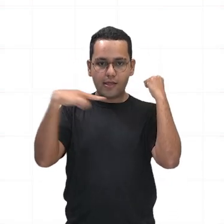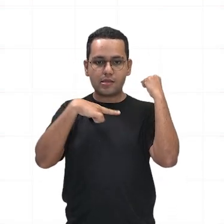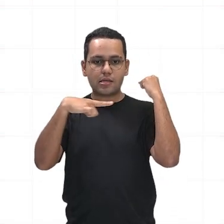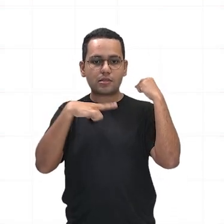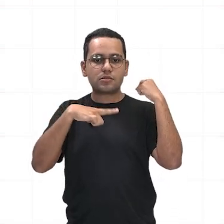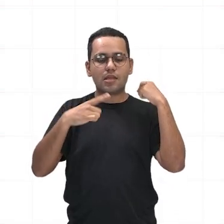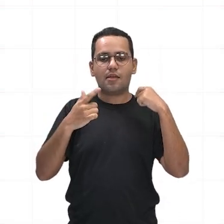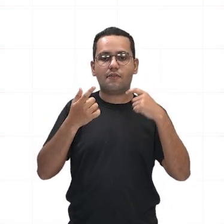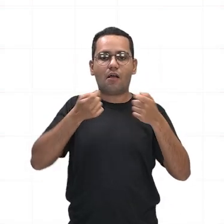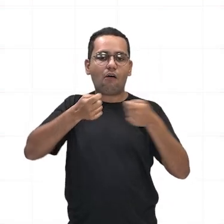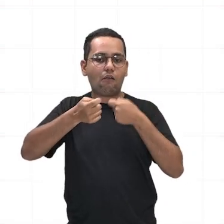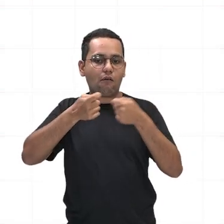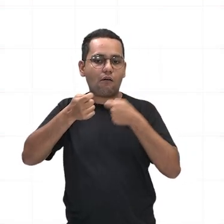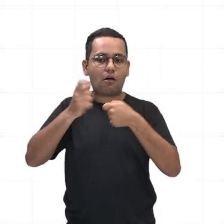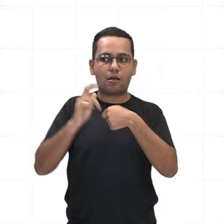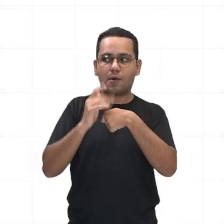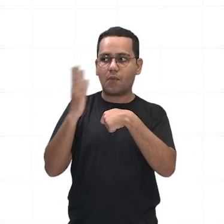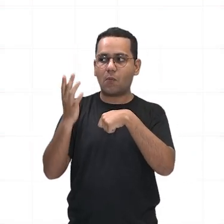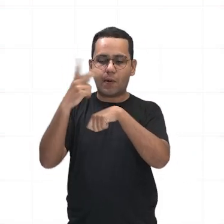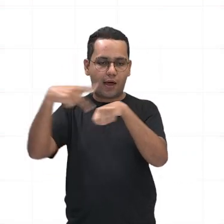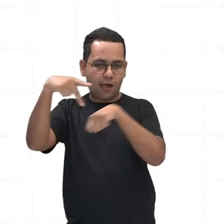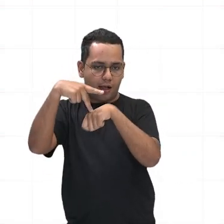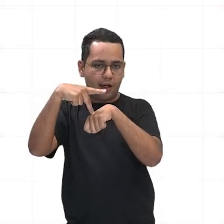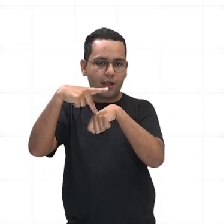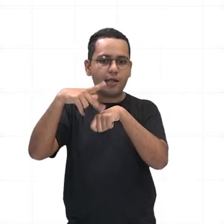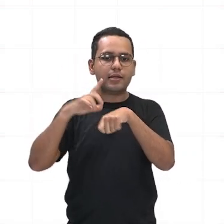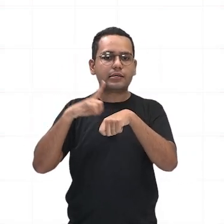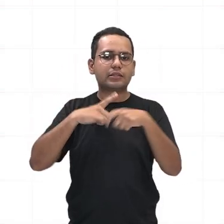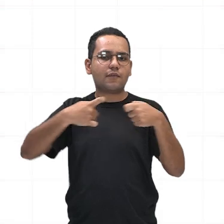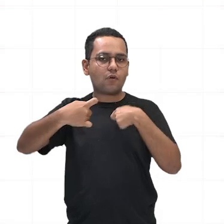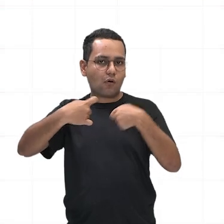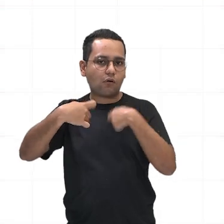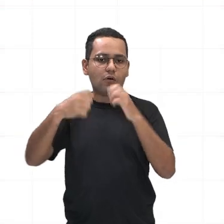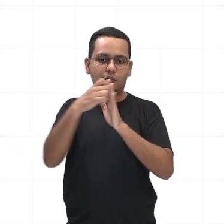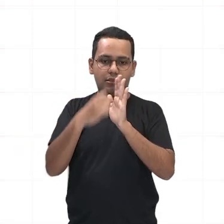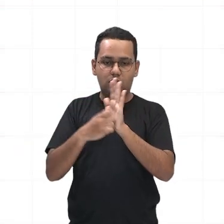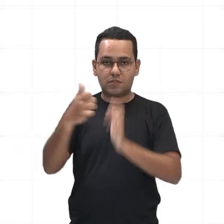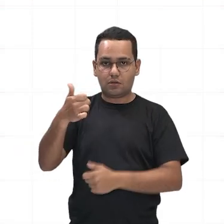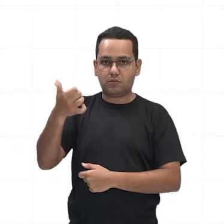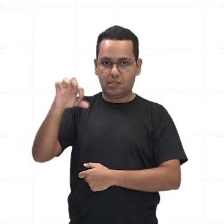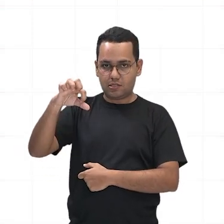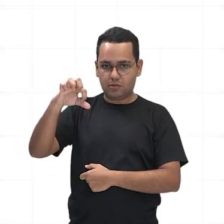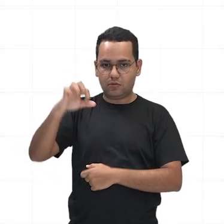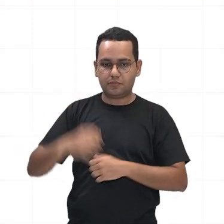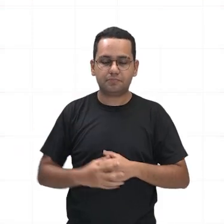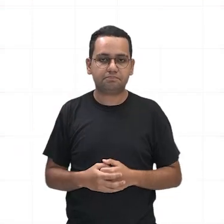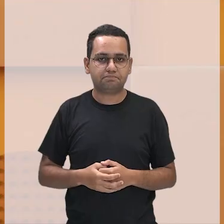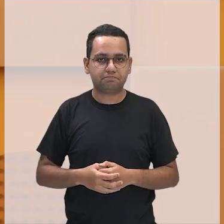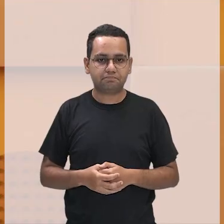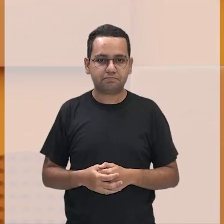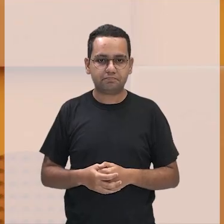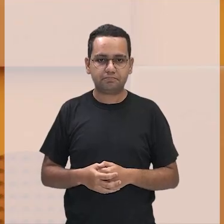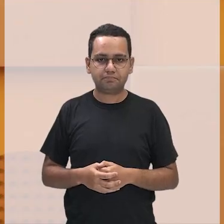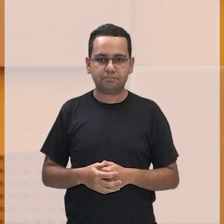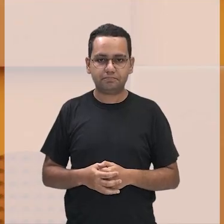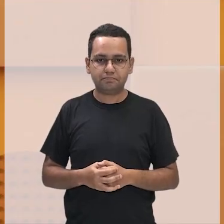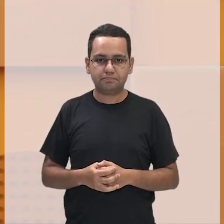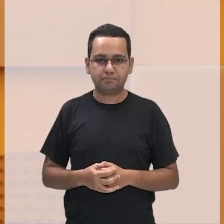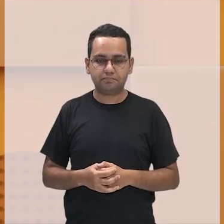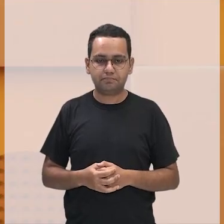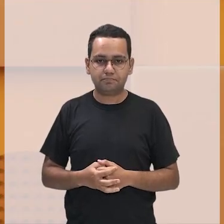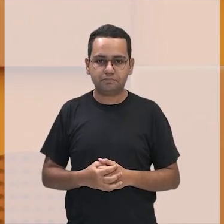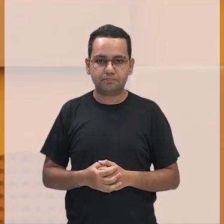por estrangeiros até o século XIX. Olha só, vamos então agora para